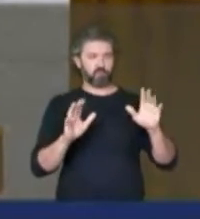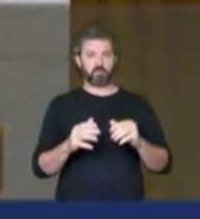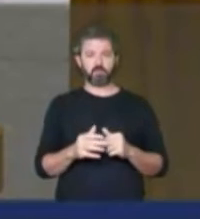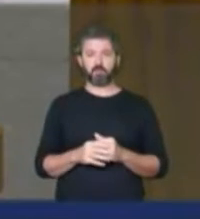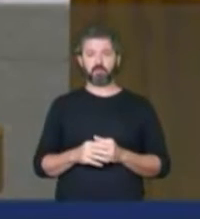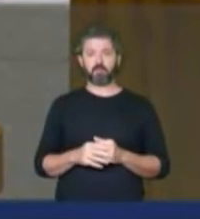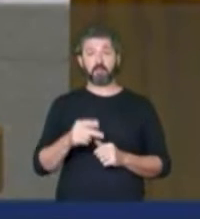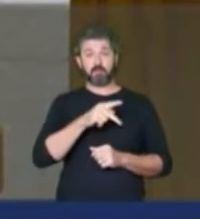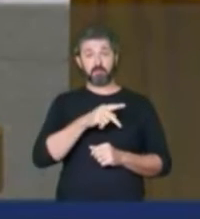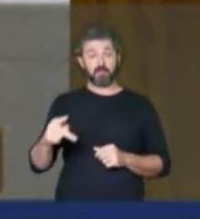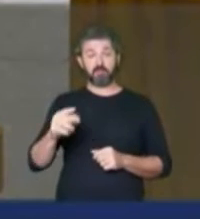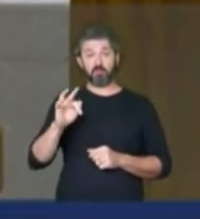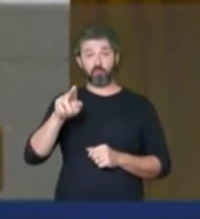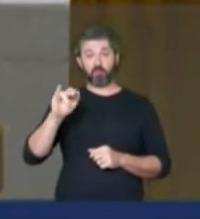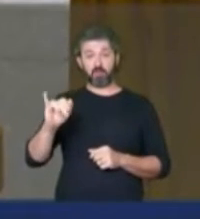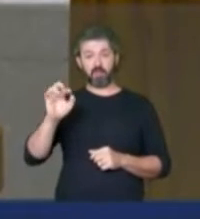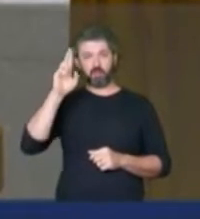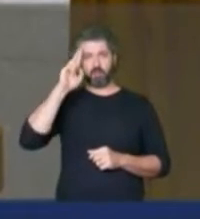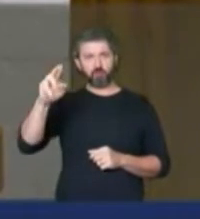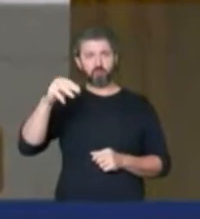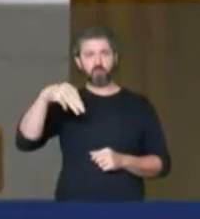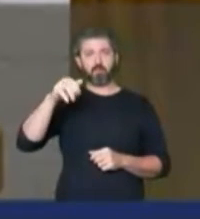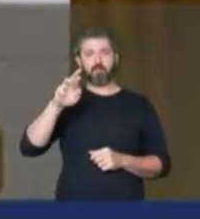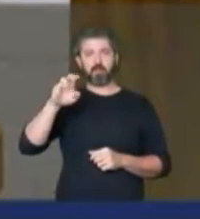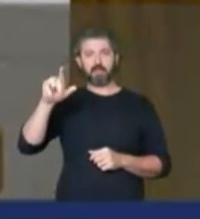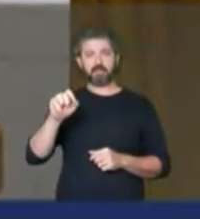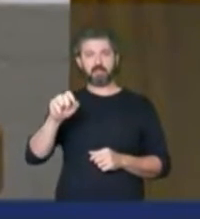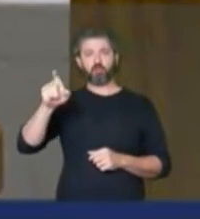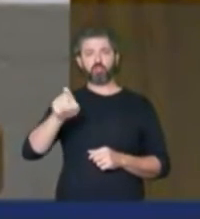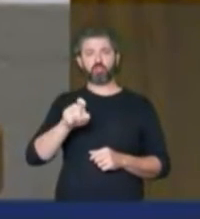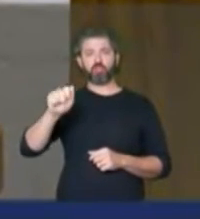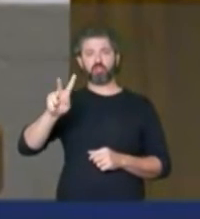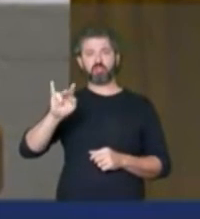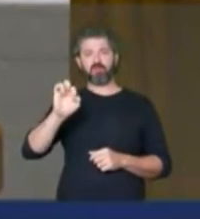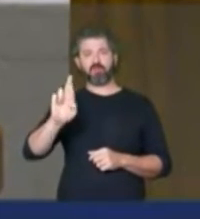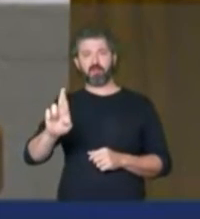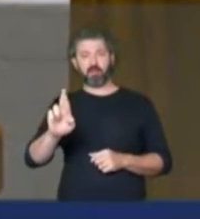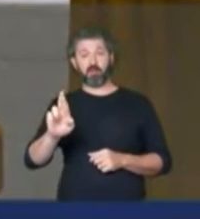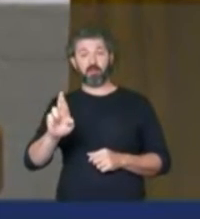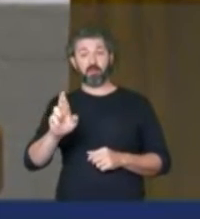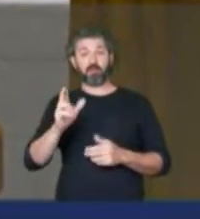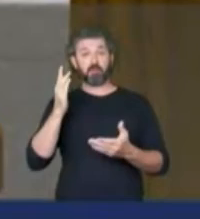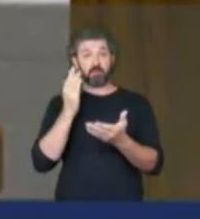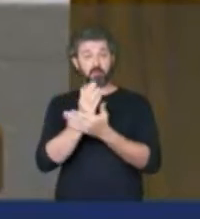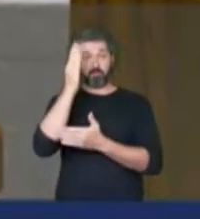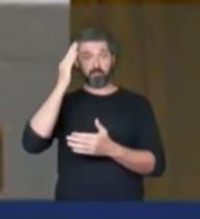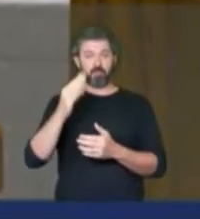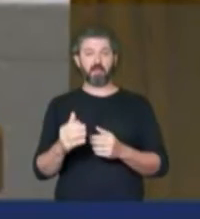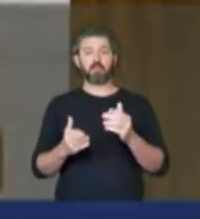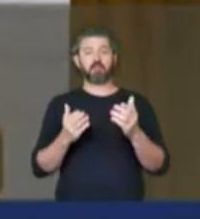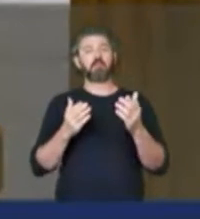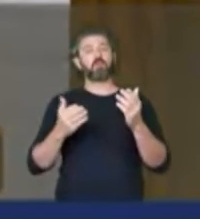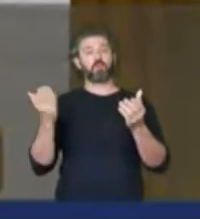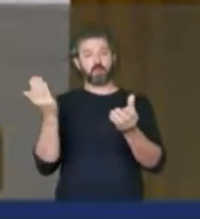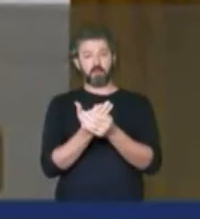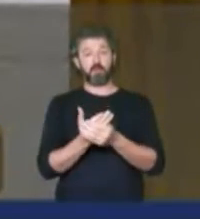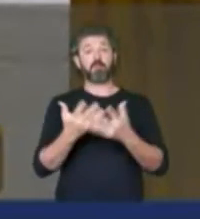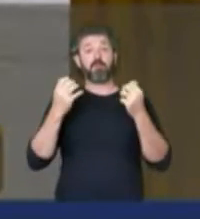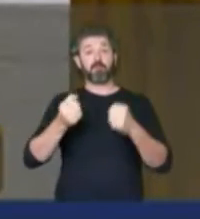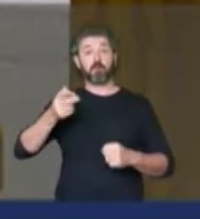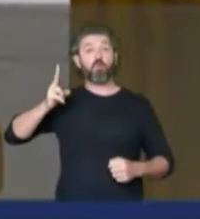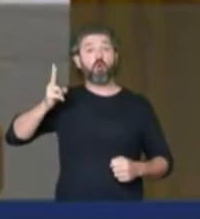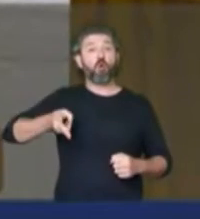favor, desse presidente da FUNAI, o senhor Marcelo Xavier. Aprovamos esse requerimento e